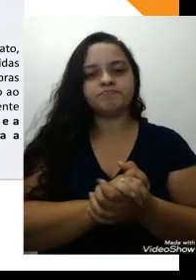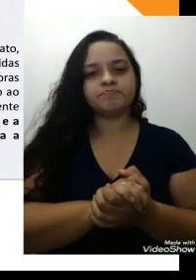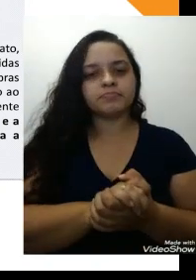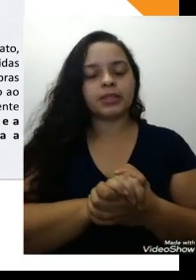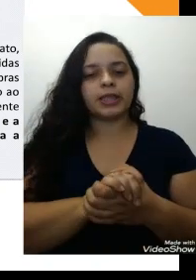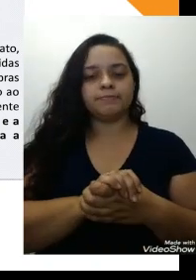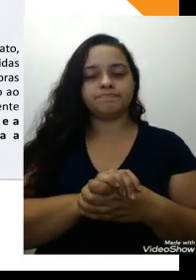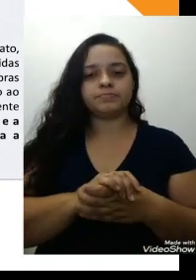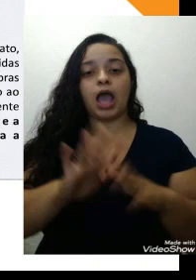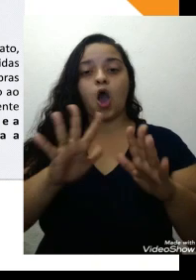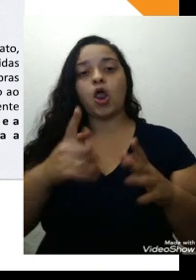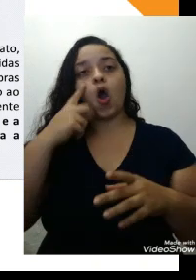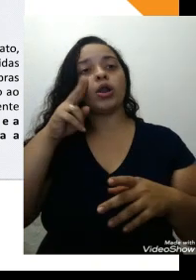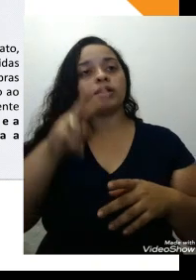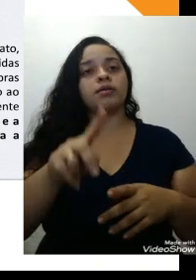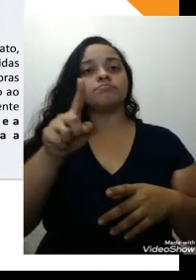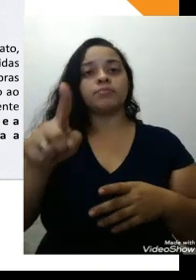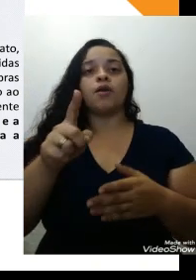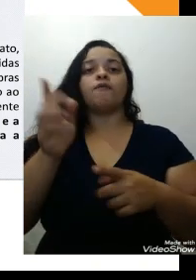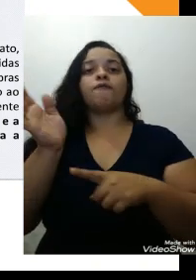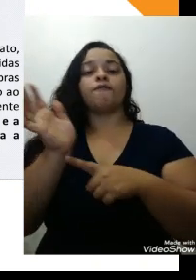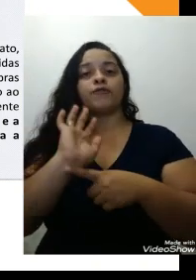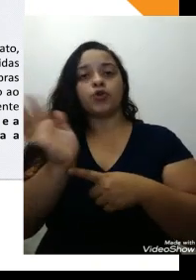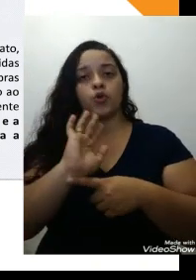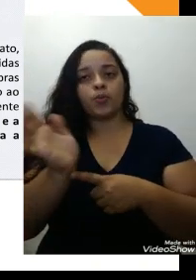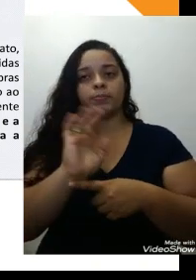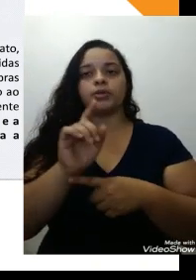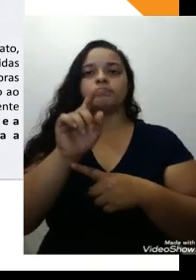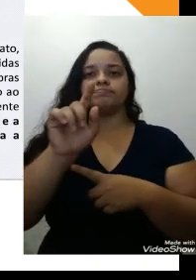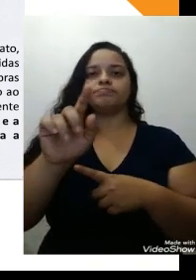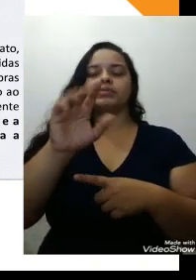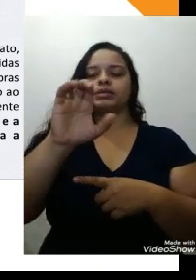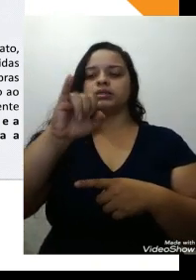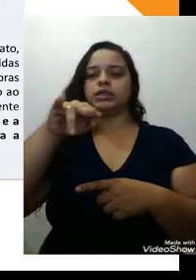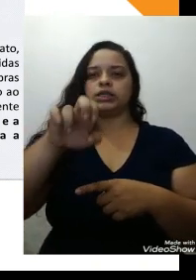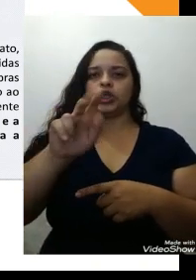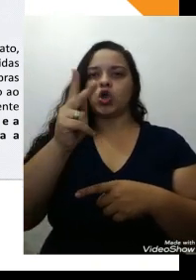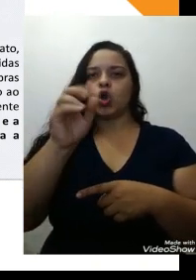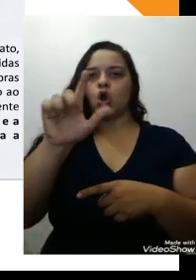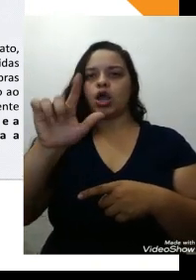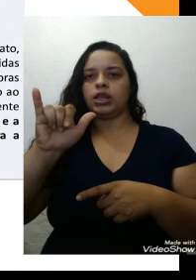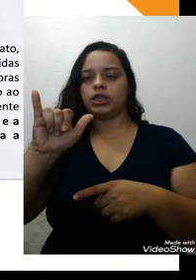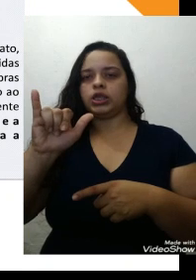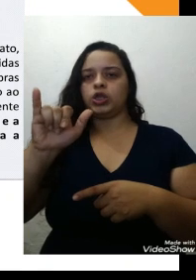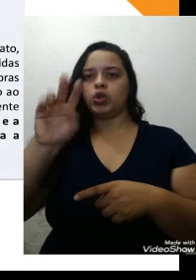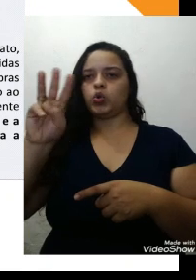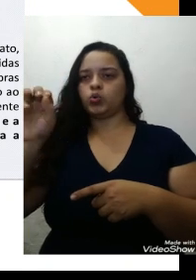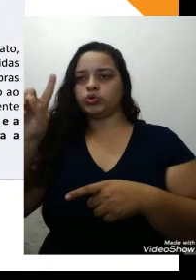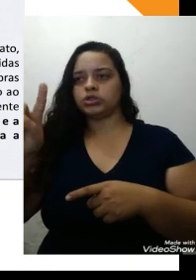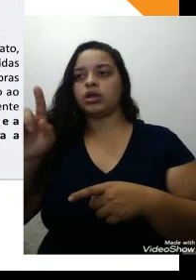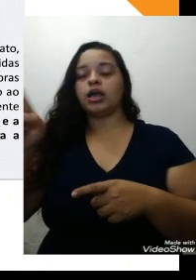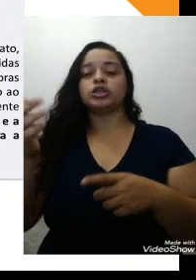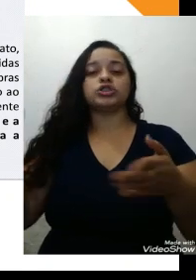1000. O filme Cine Hollywood narra a chegada da primeira sala de cinema na cidade de Crato, interior do